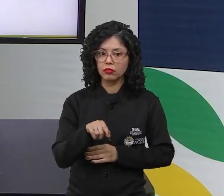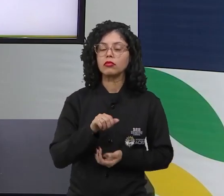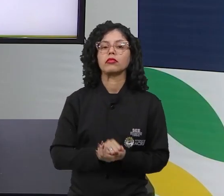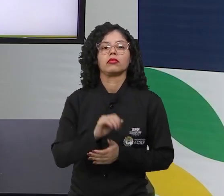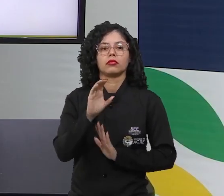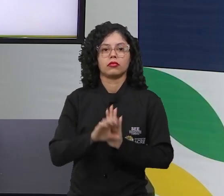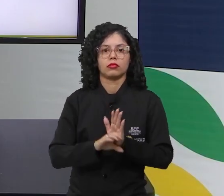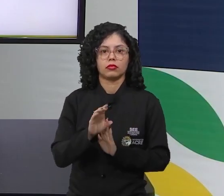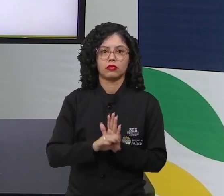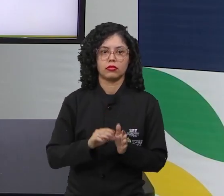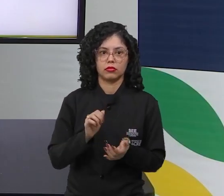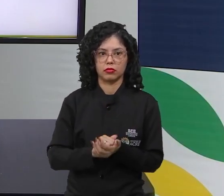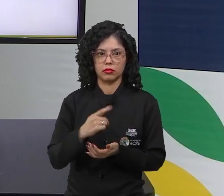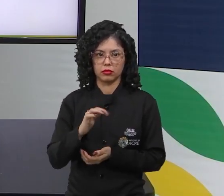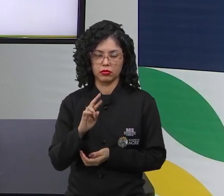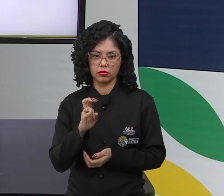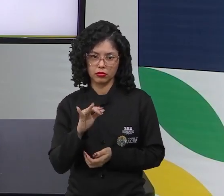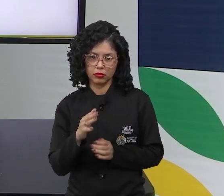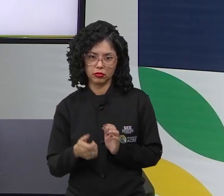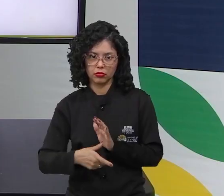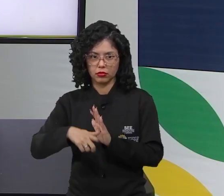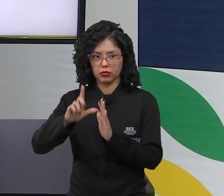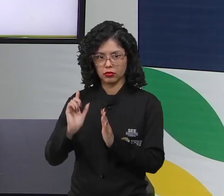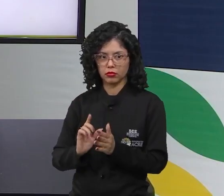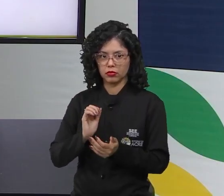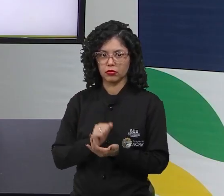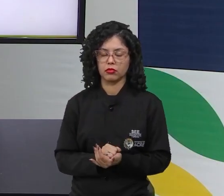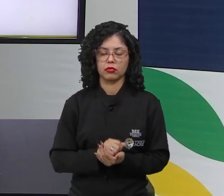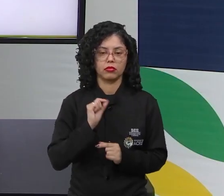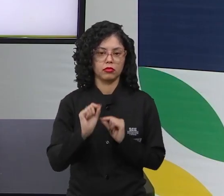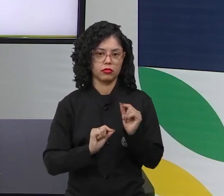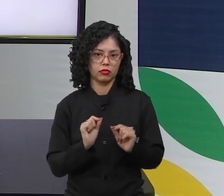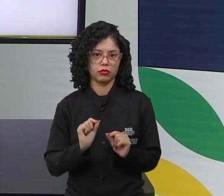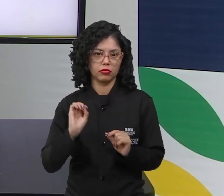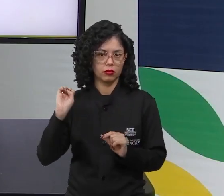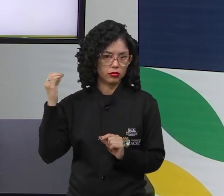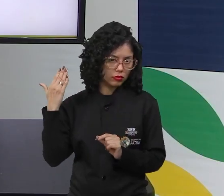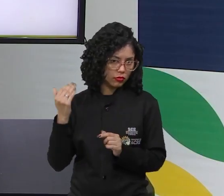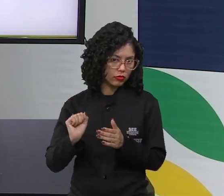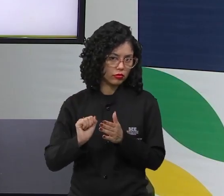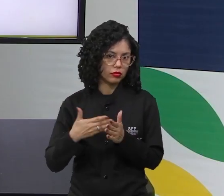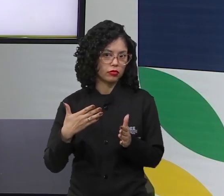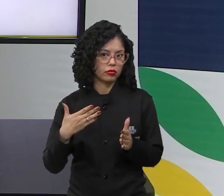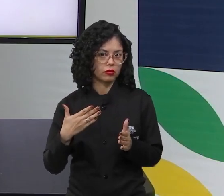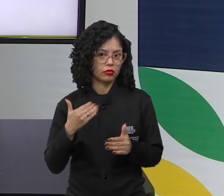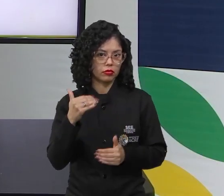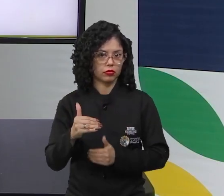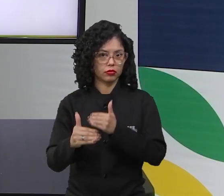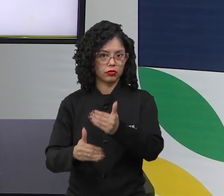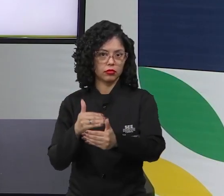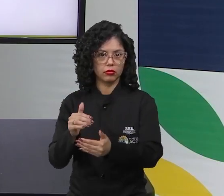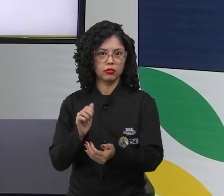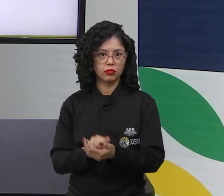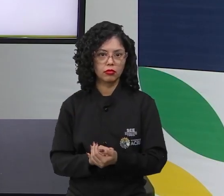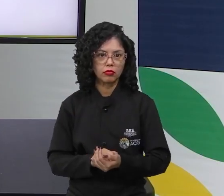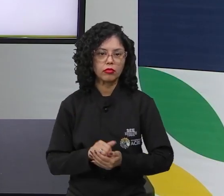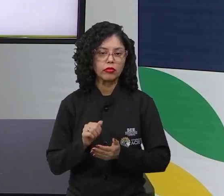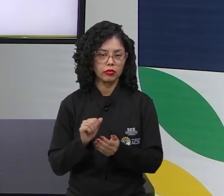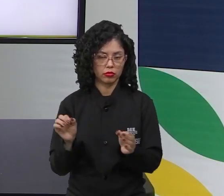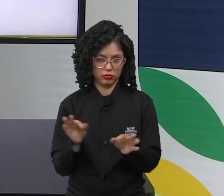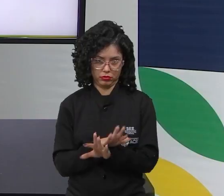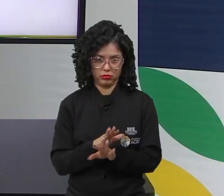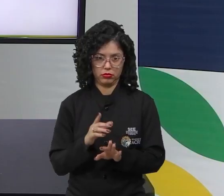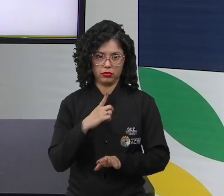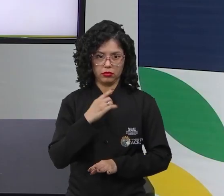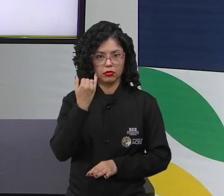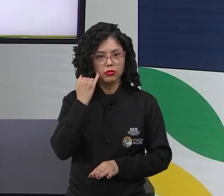É um conceito pré-estabelecido. Então, o que acontecia muito e que vem cada vez mais assim sendo